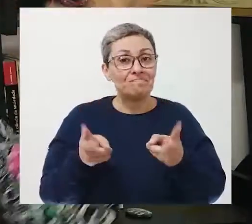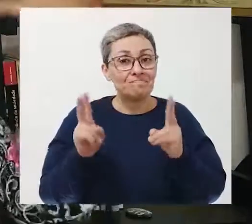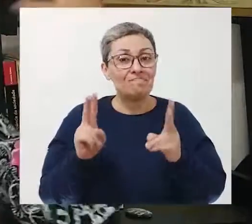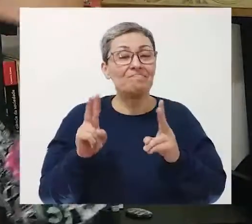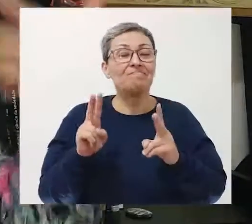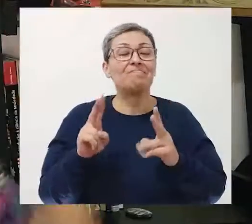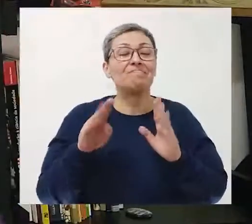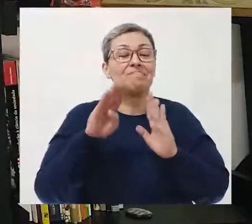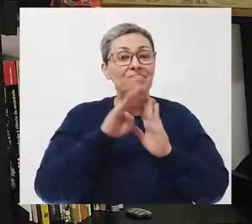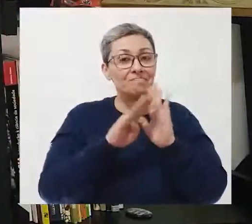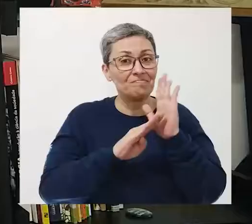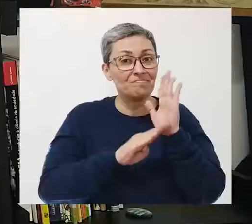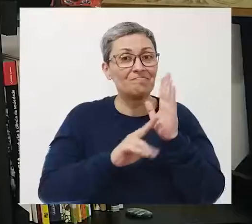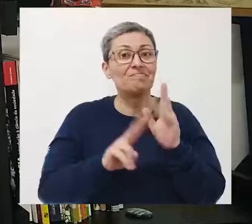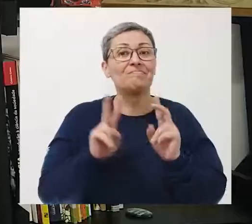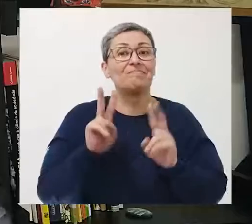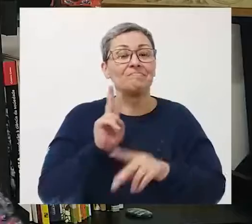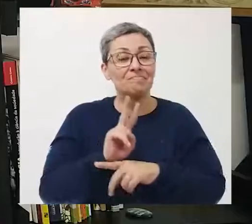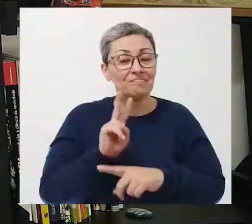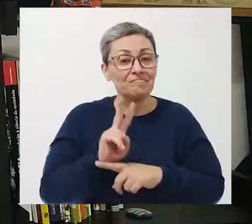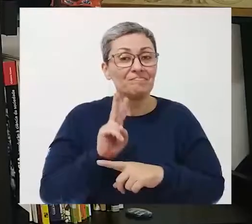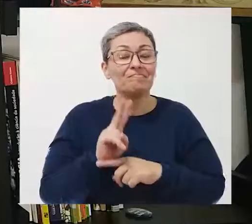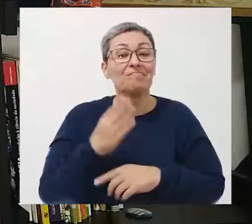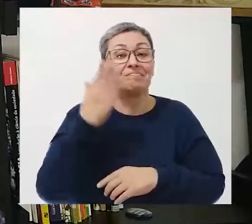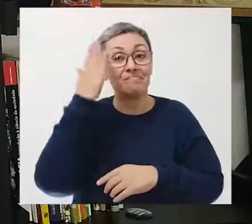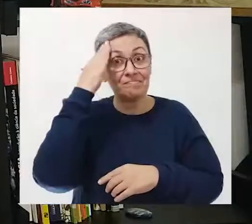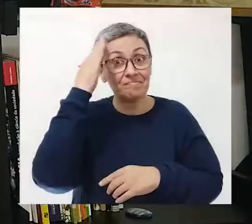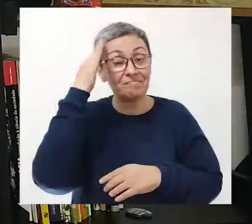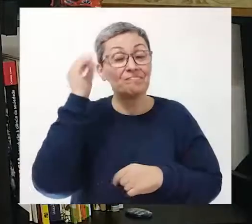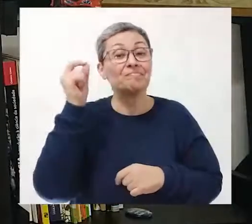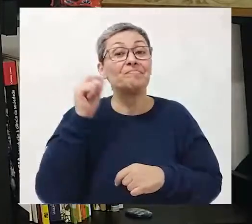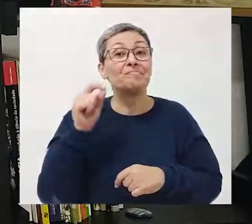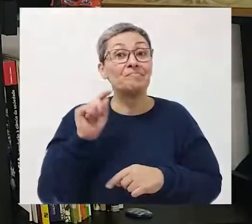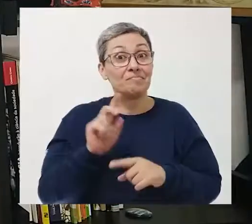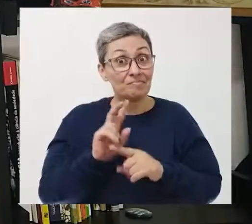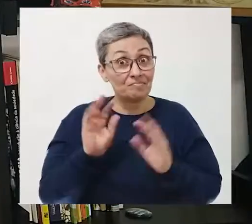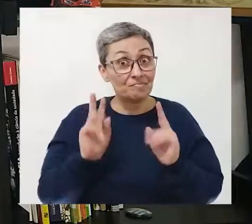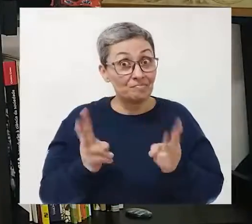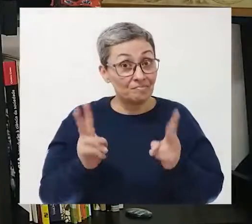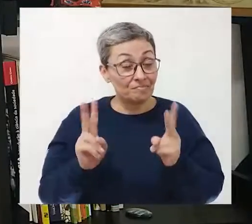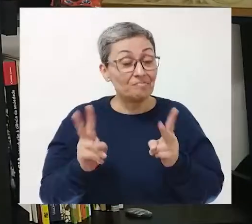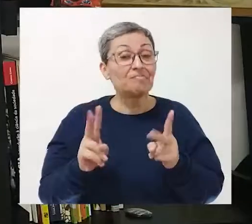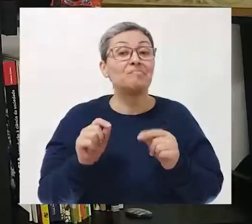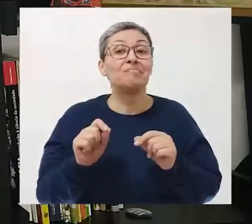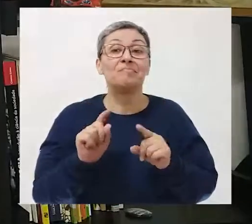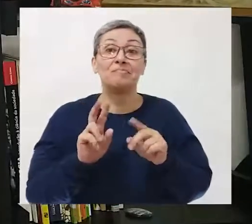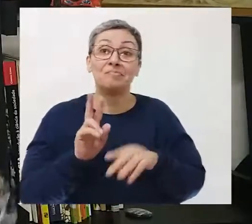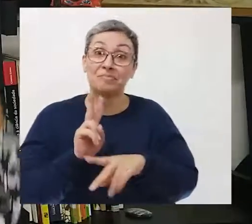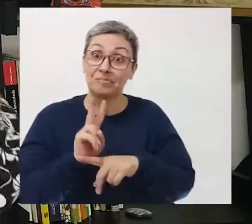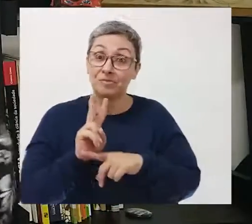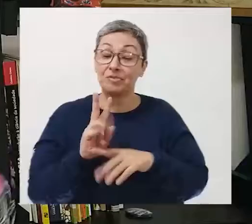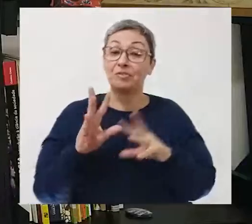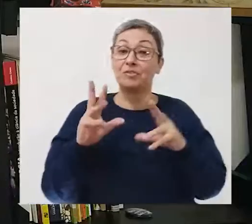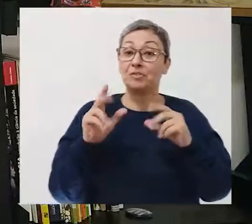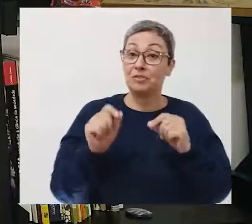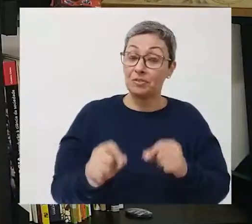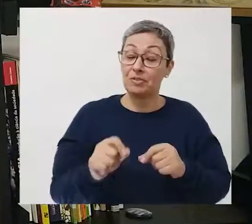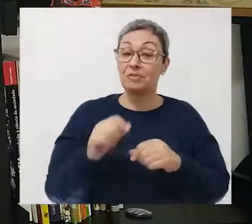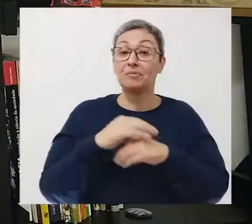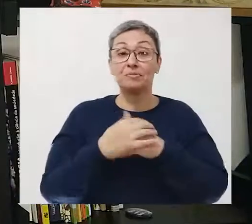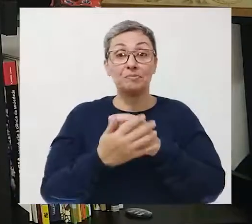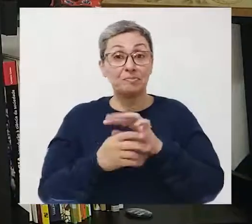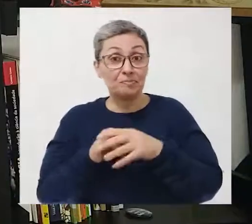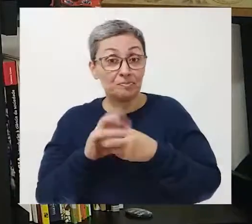aqueles cuidados que a gente já sabe, né? Então, vamos fazer a nossa parte e continuar com esses cuidados básicos, como lavar as